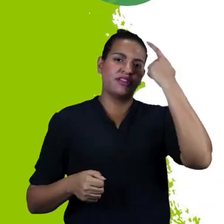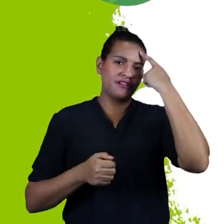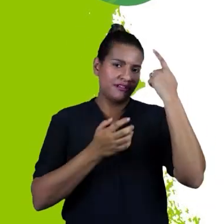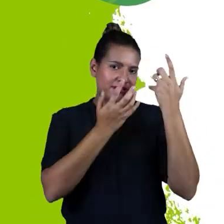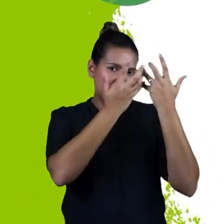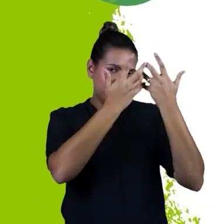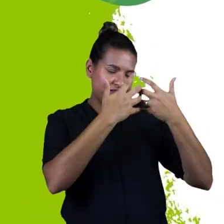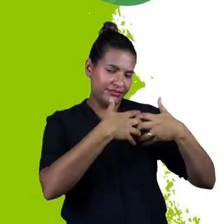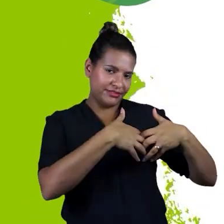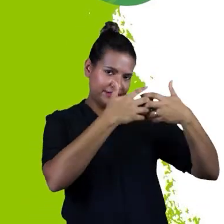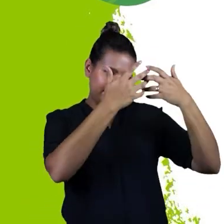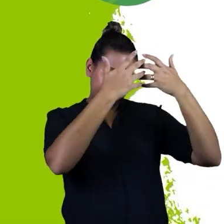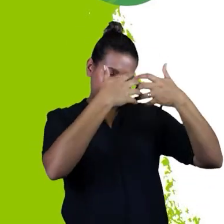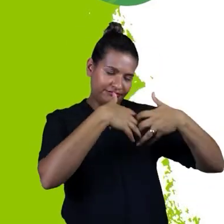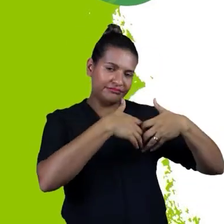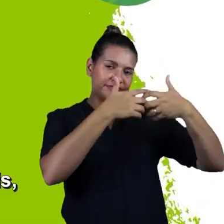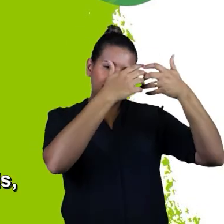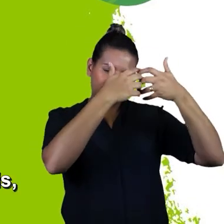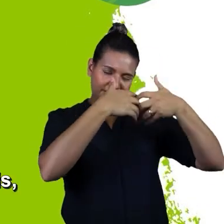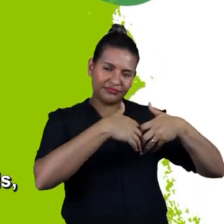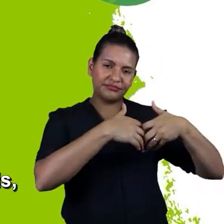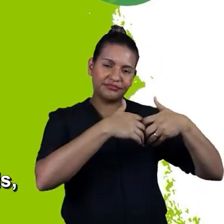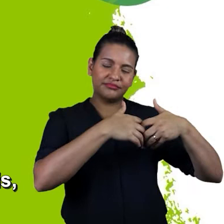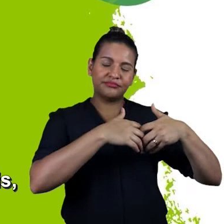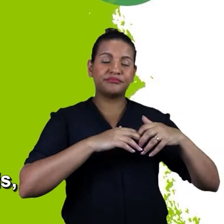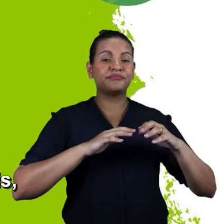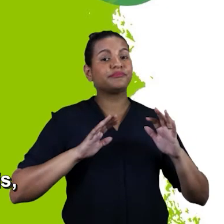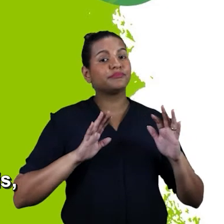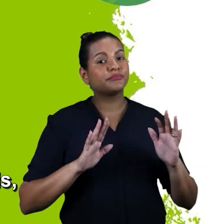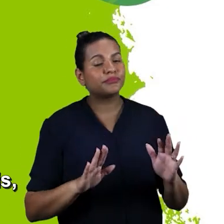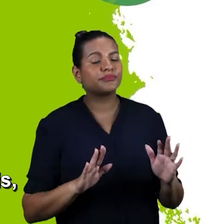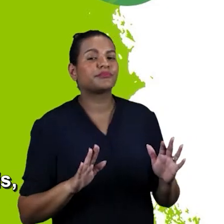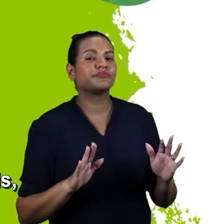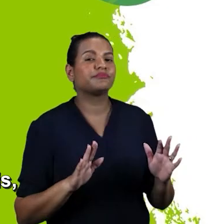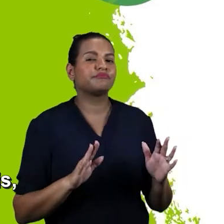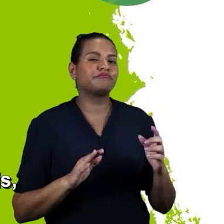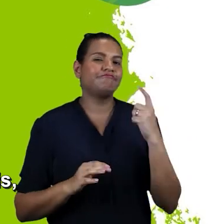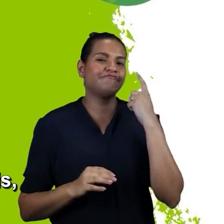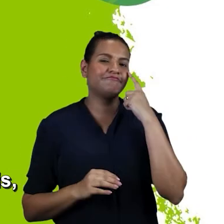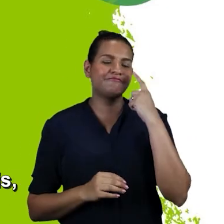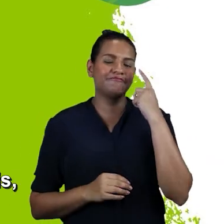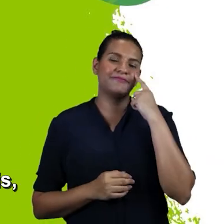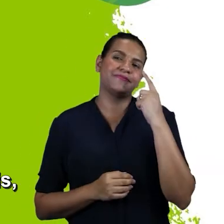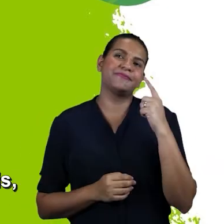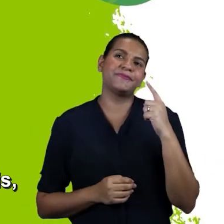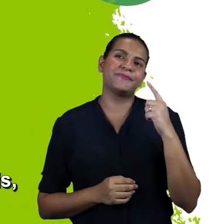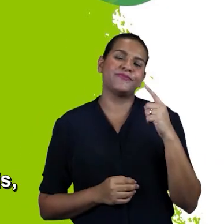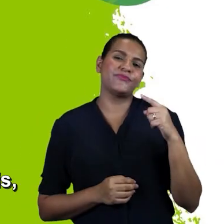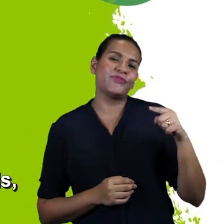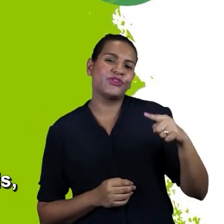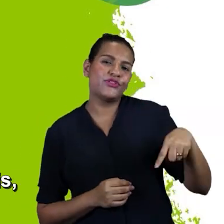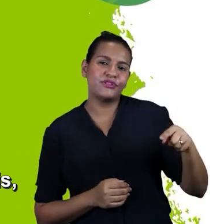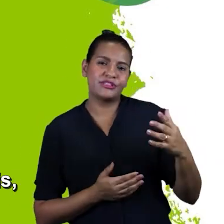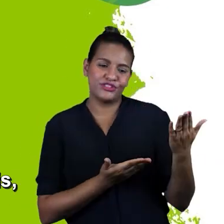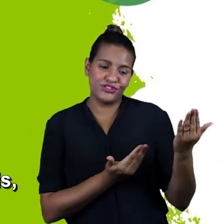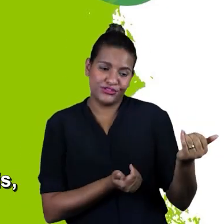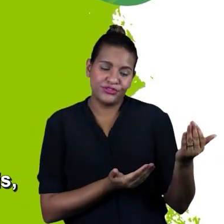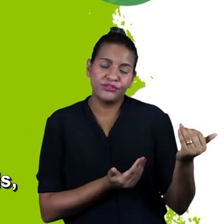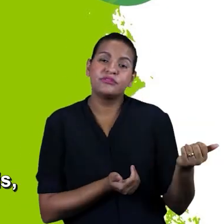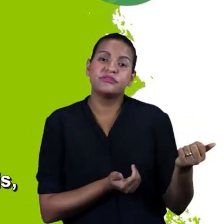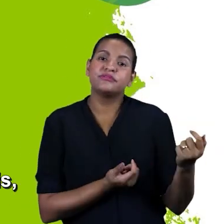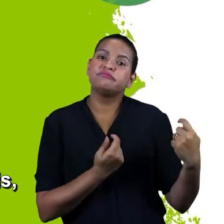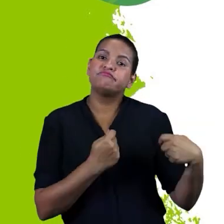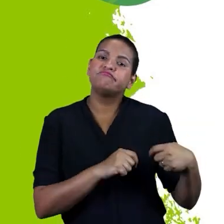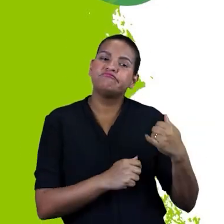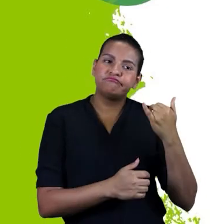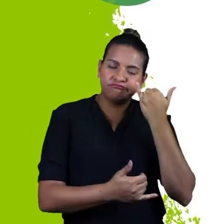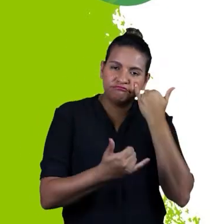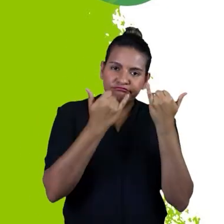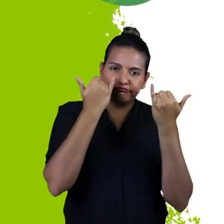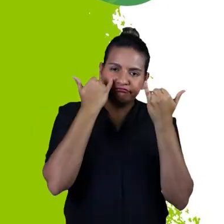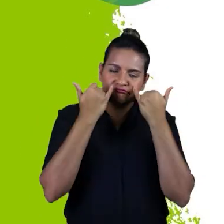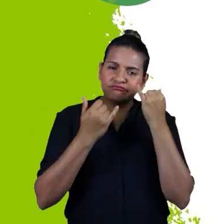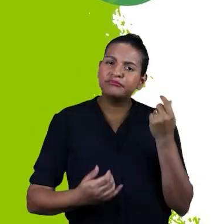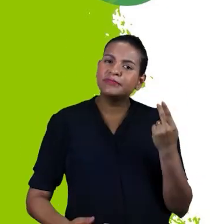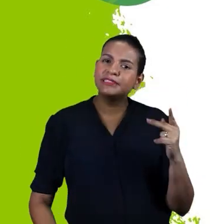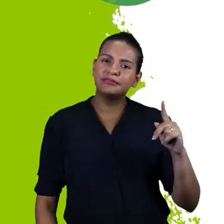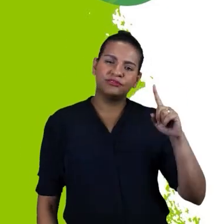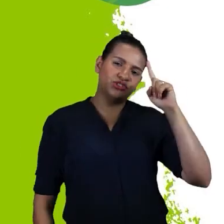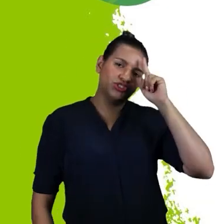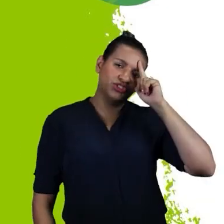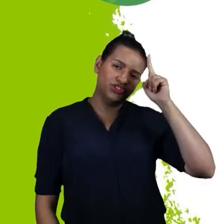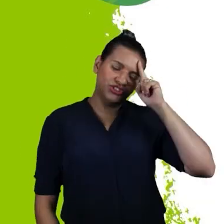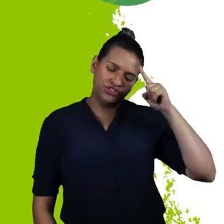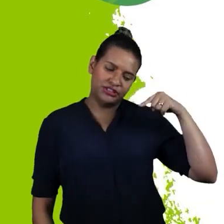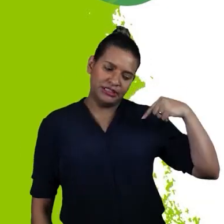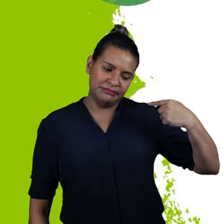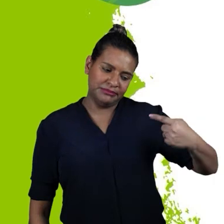a reflexão sobre essas questões ambientais, mas trazer, que vocês tragam, né, essas informações